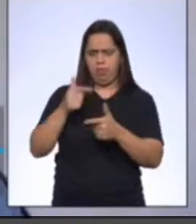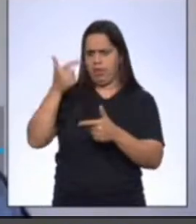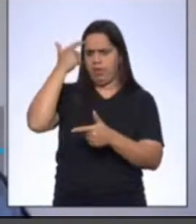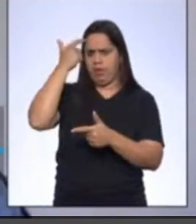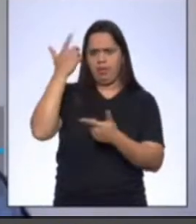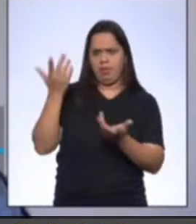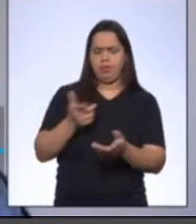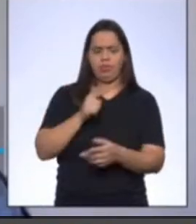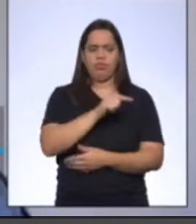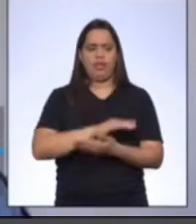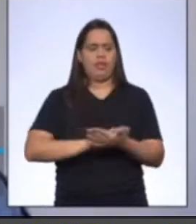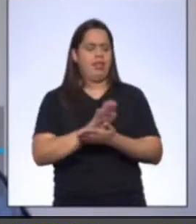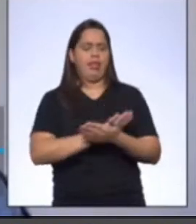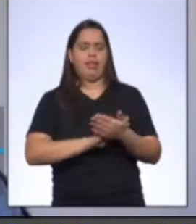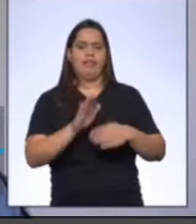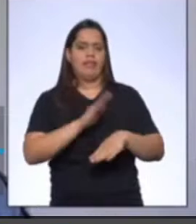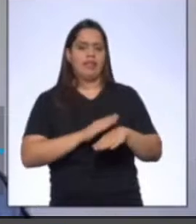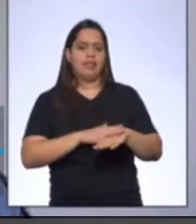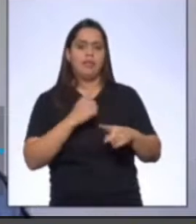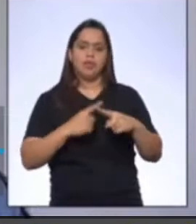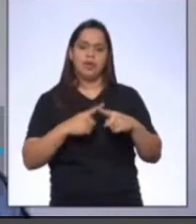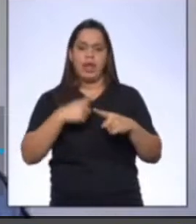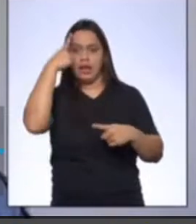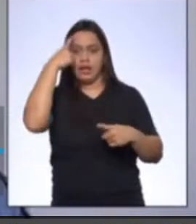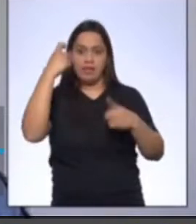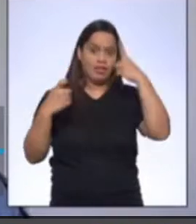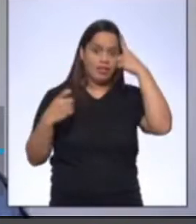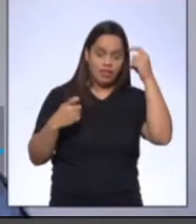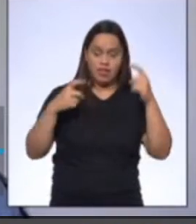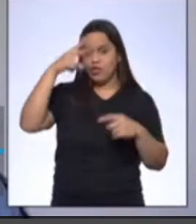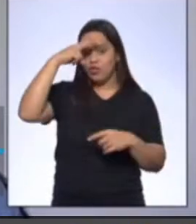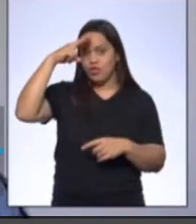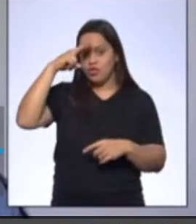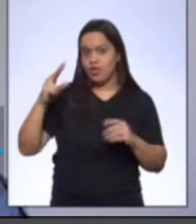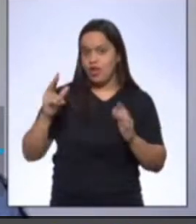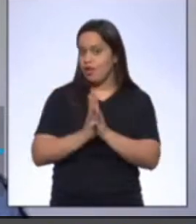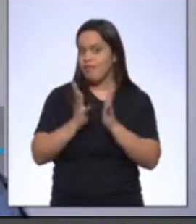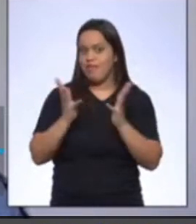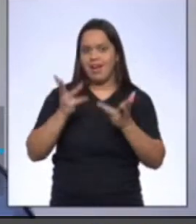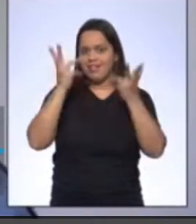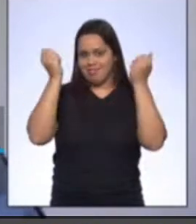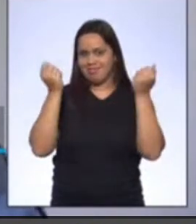fazer. Ou seja, ele inventava histórias fantásticas. Alternativa correta, não é?